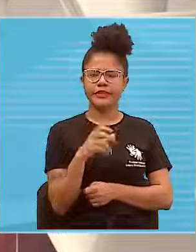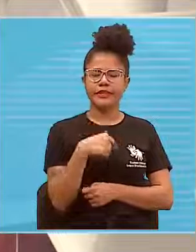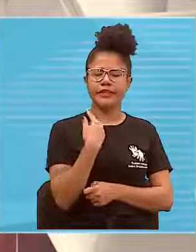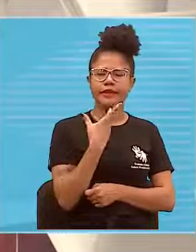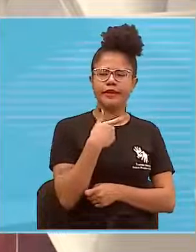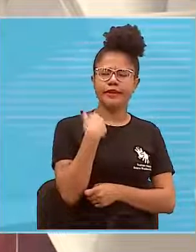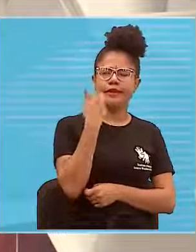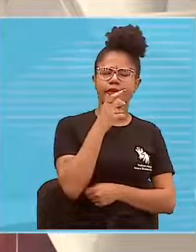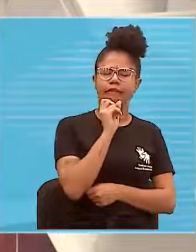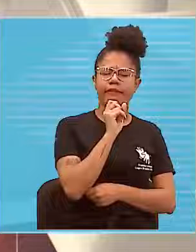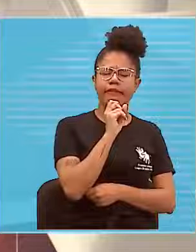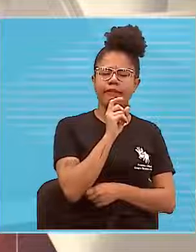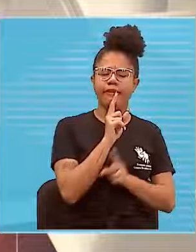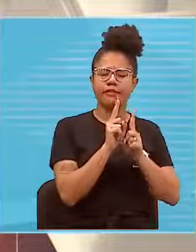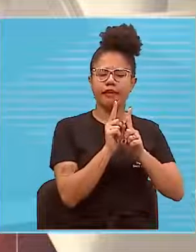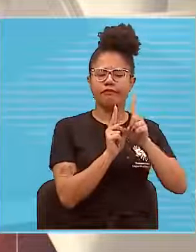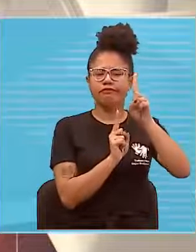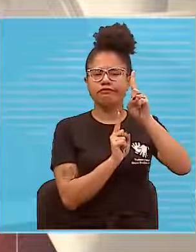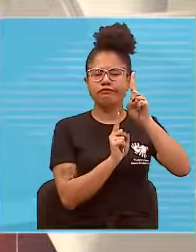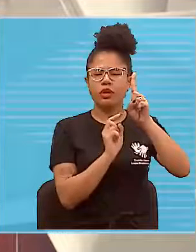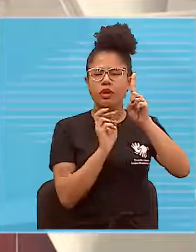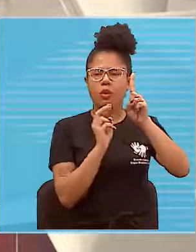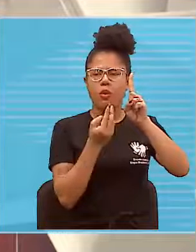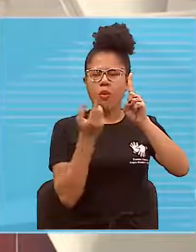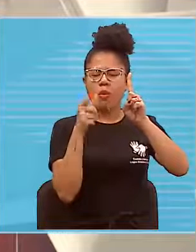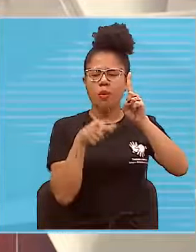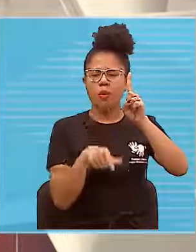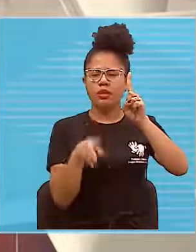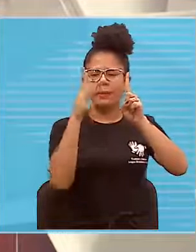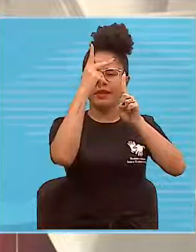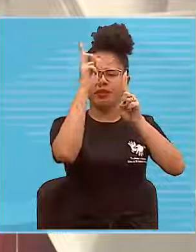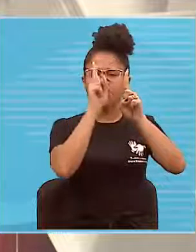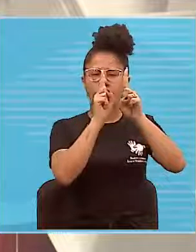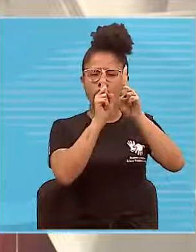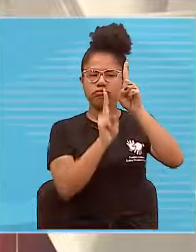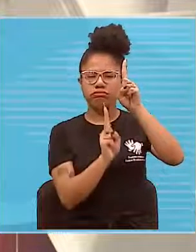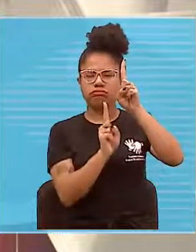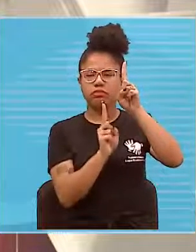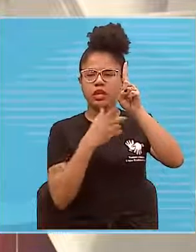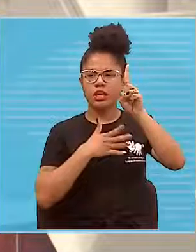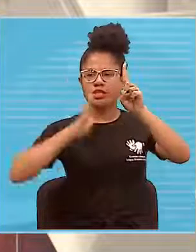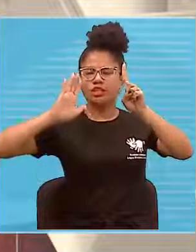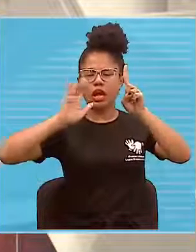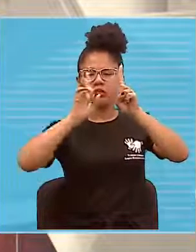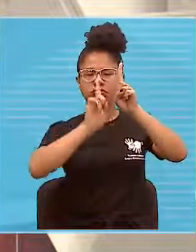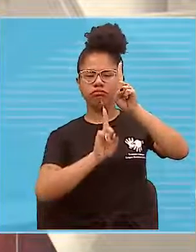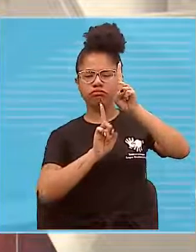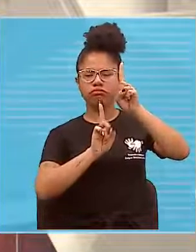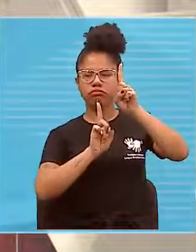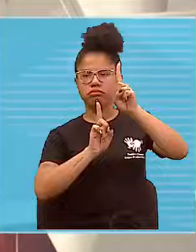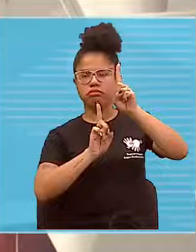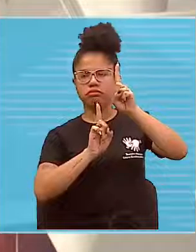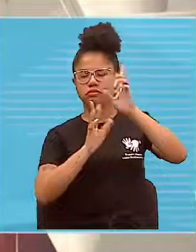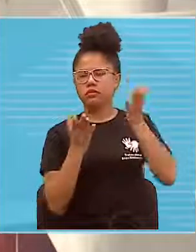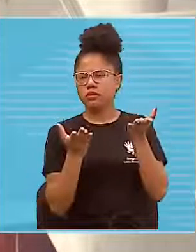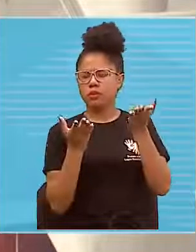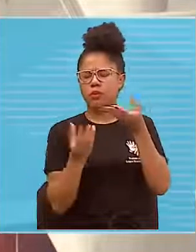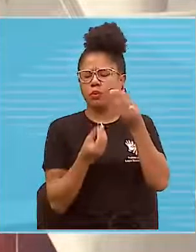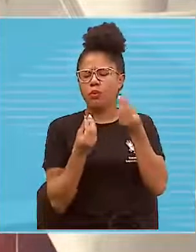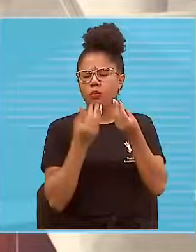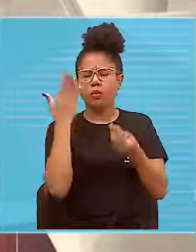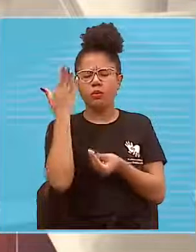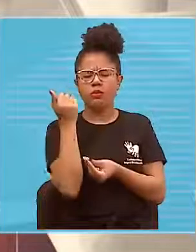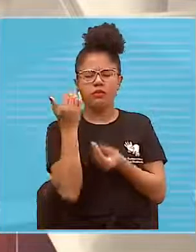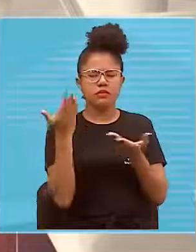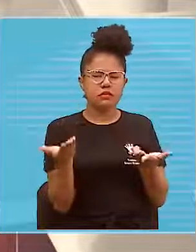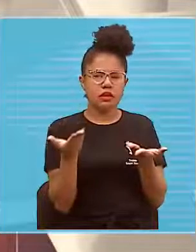na frente, quantos percentuais está o candidato A, o candidato B. Como é que ele sabe